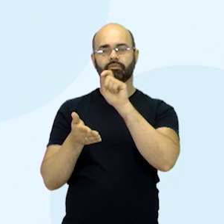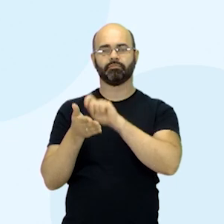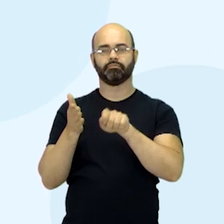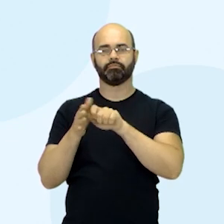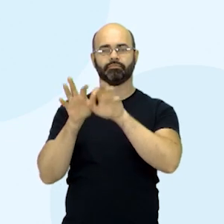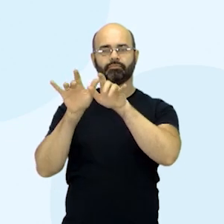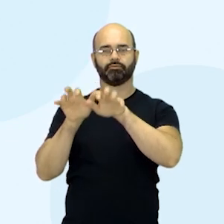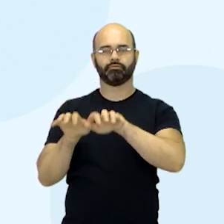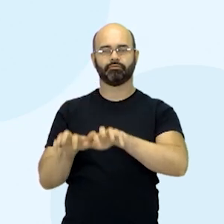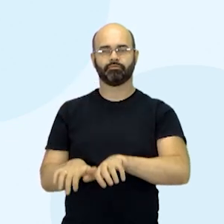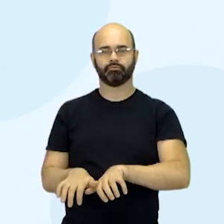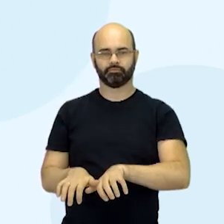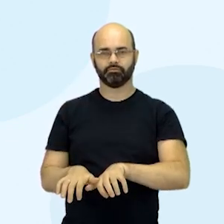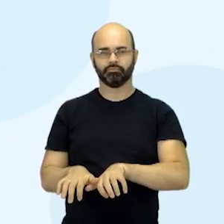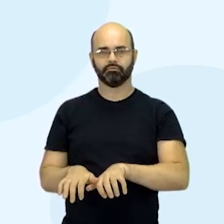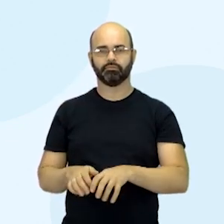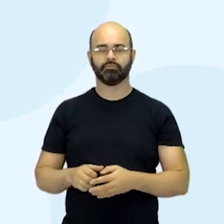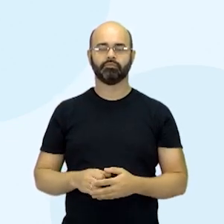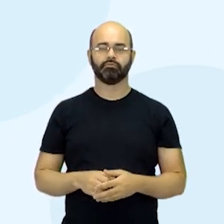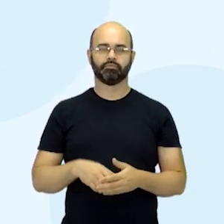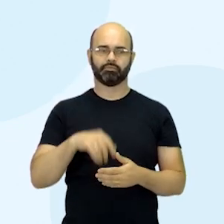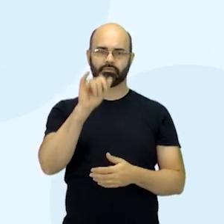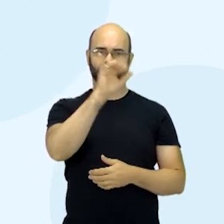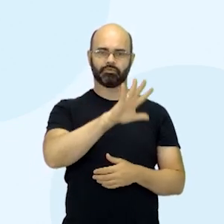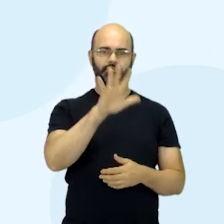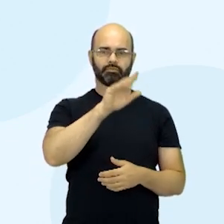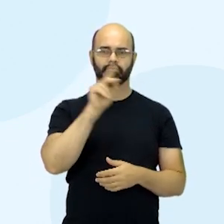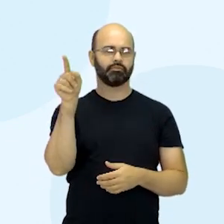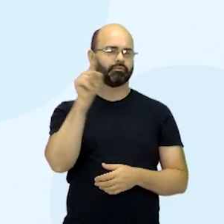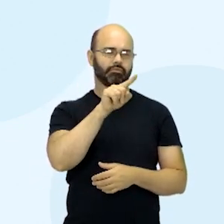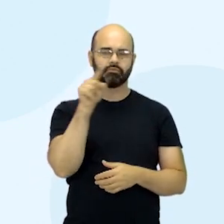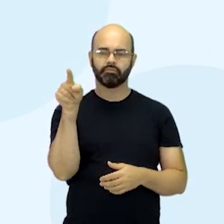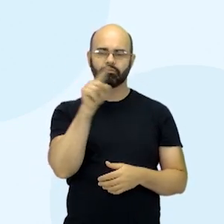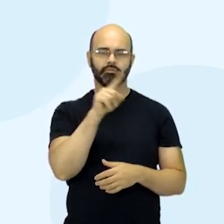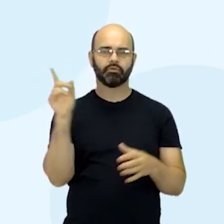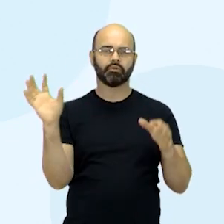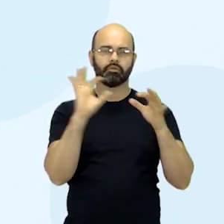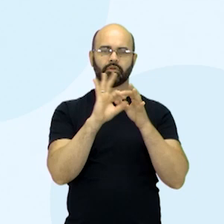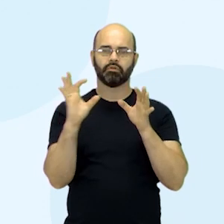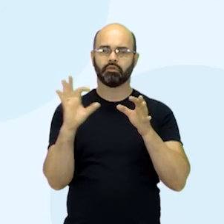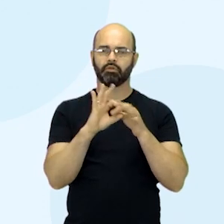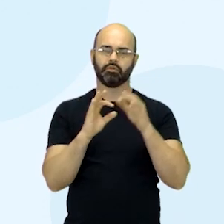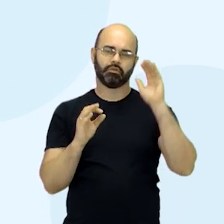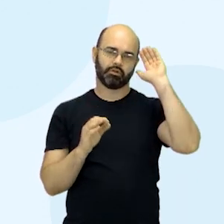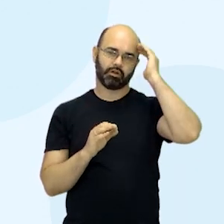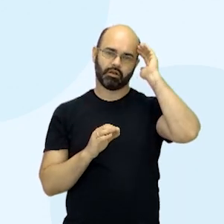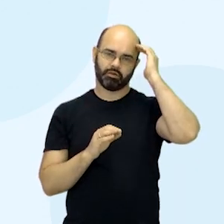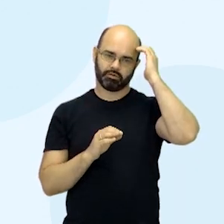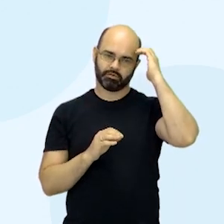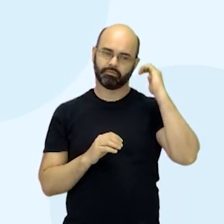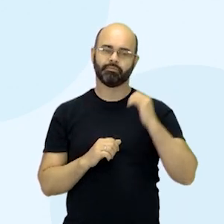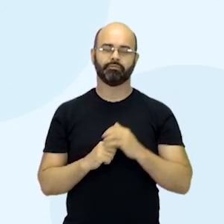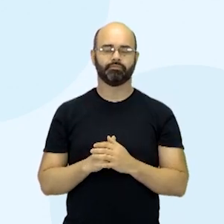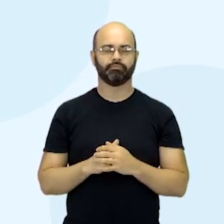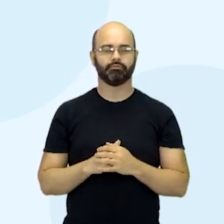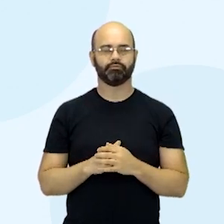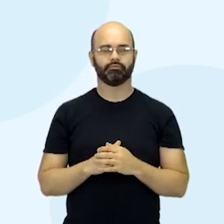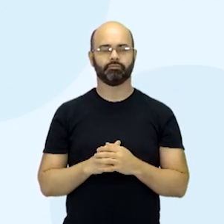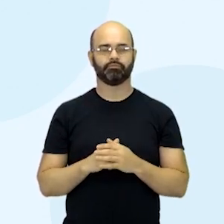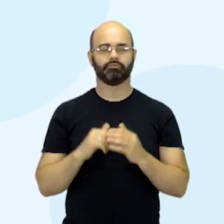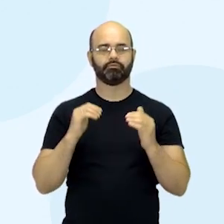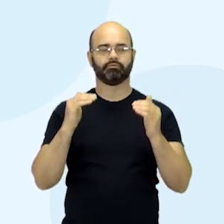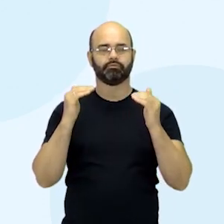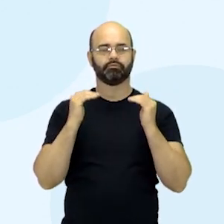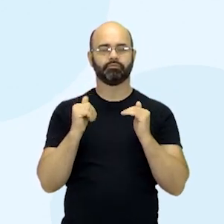Então, imagens que ajudam a ilustrar e facilitar o entendimento, tudo bem? Pode ser híbrido. Na sequência, a